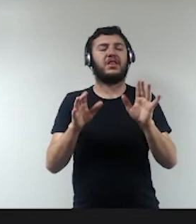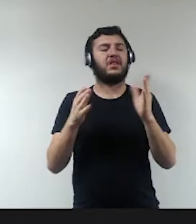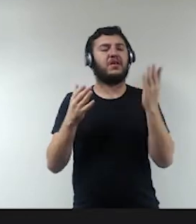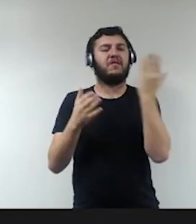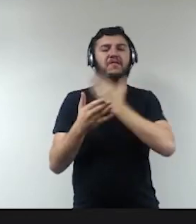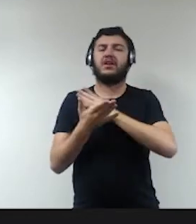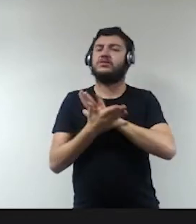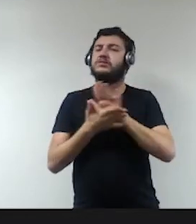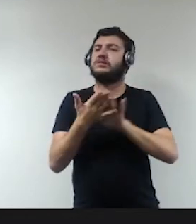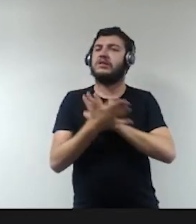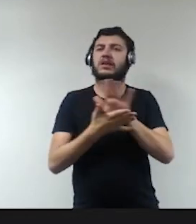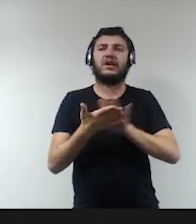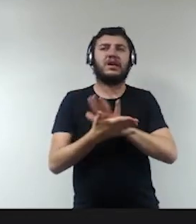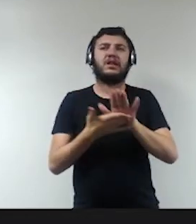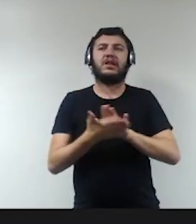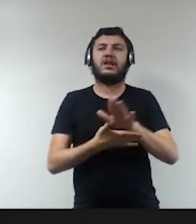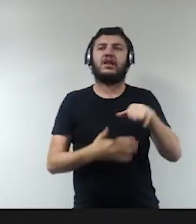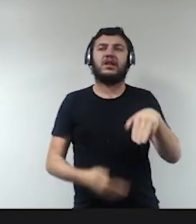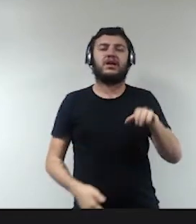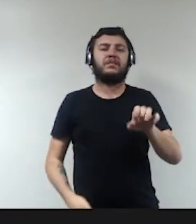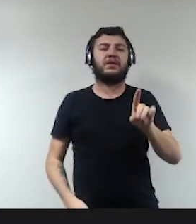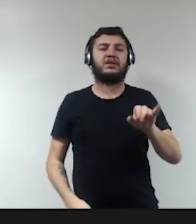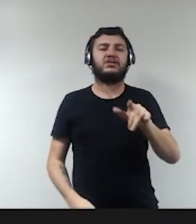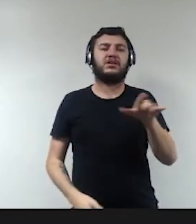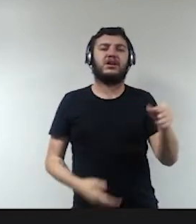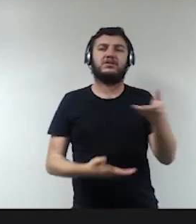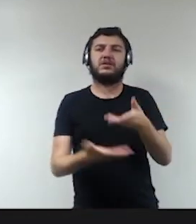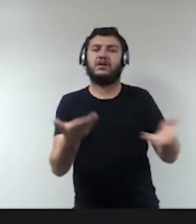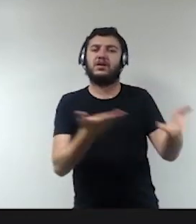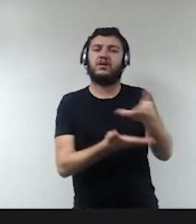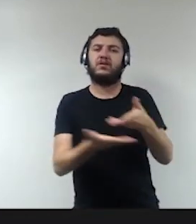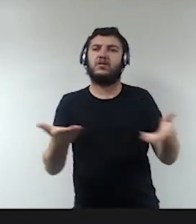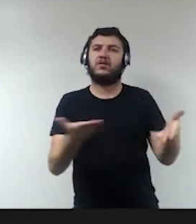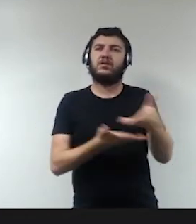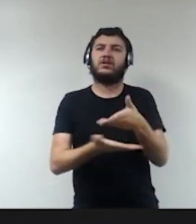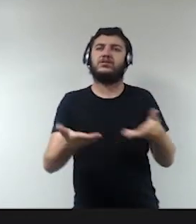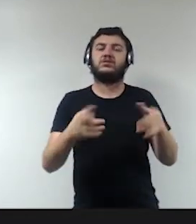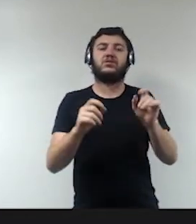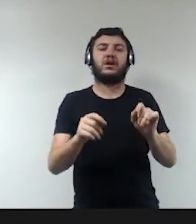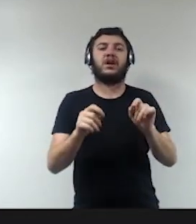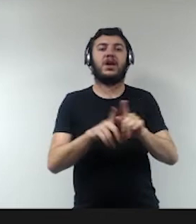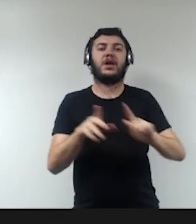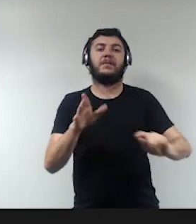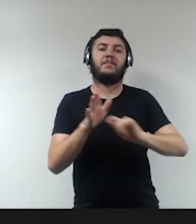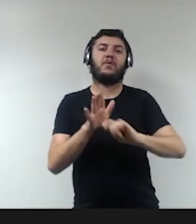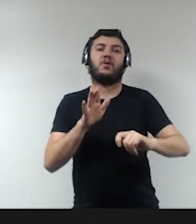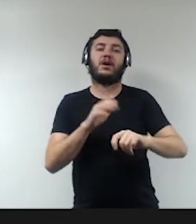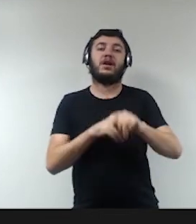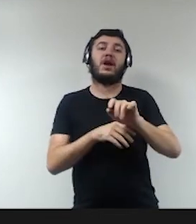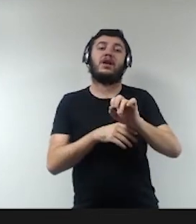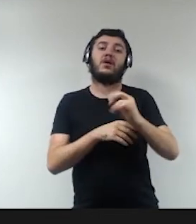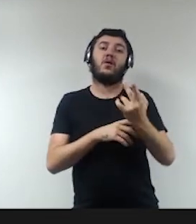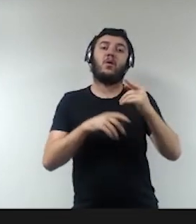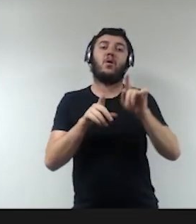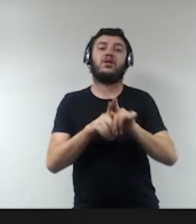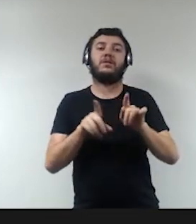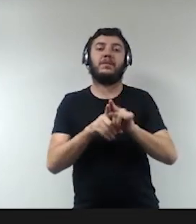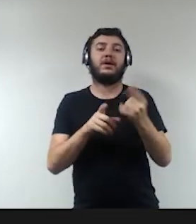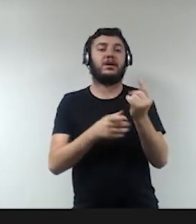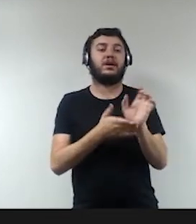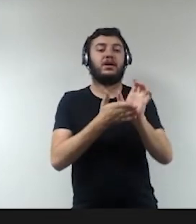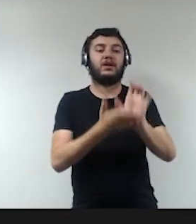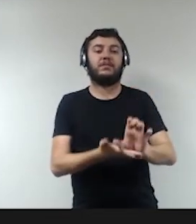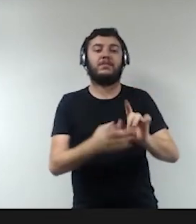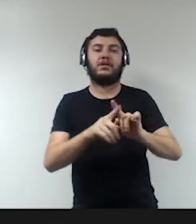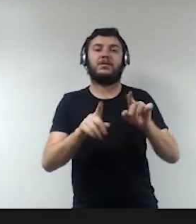da mediação nas fases de impugnação de crédito, muito pelo contrário, se a mediação for desde o começo, é mais difícil